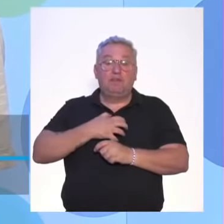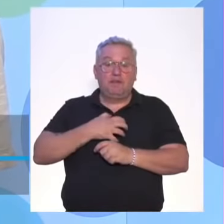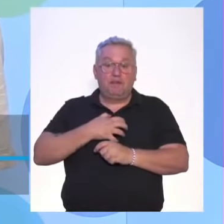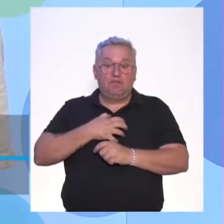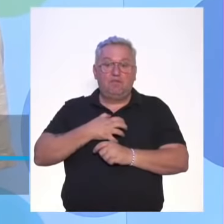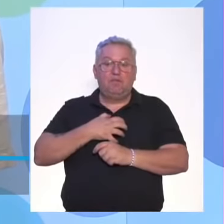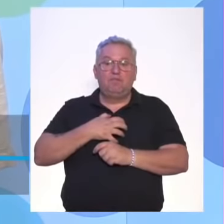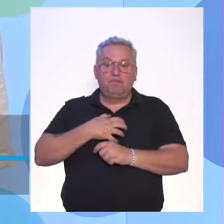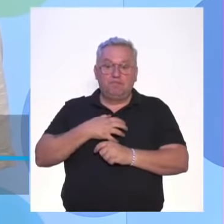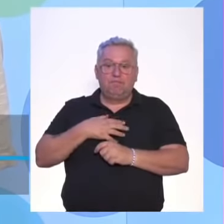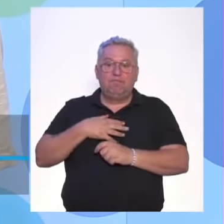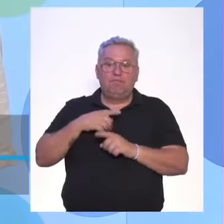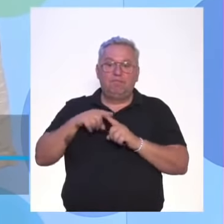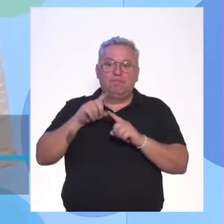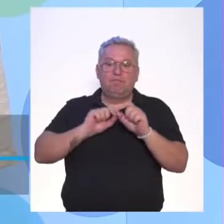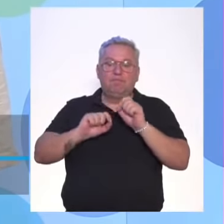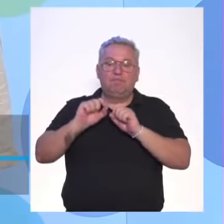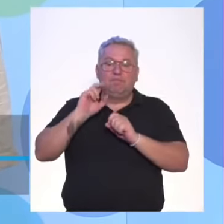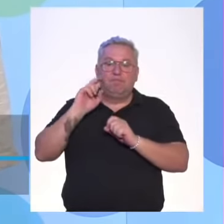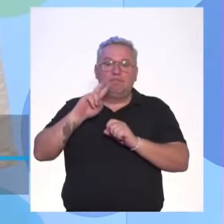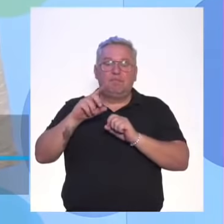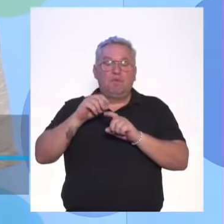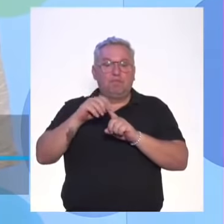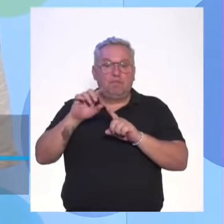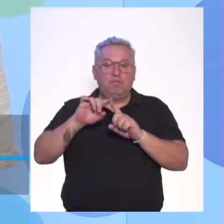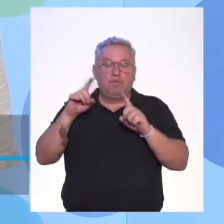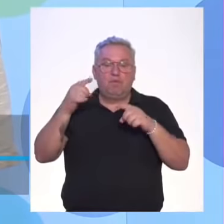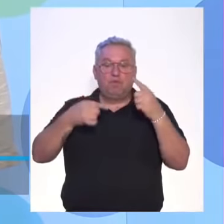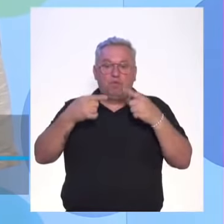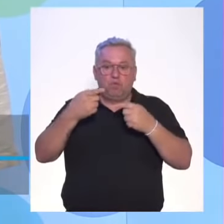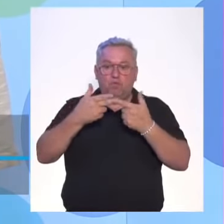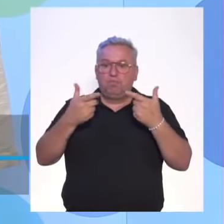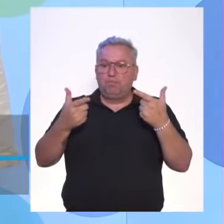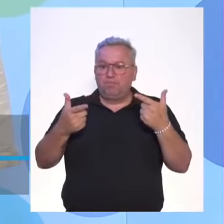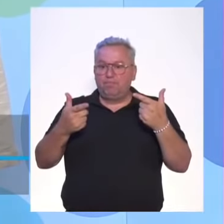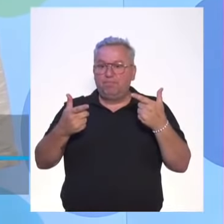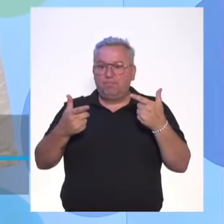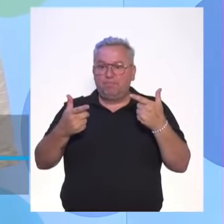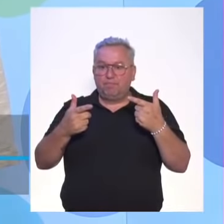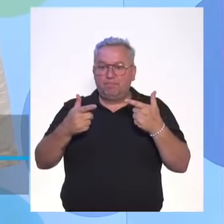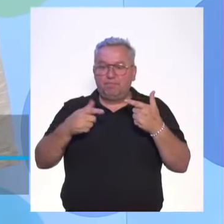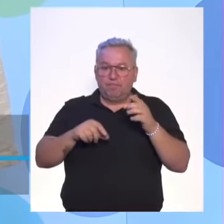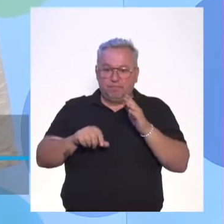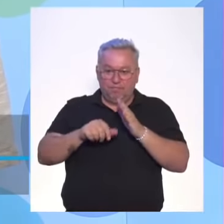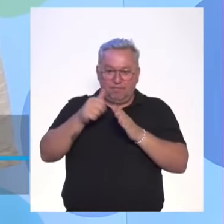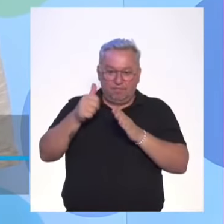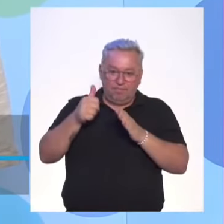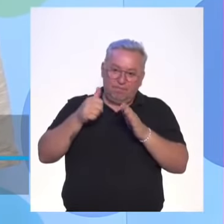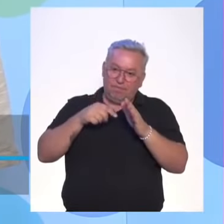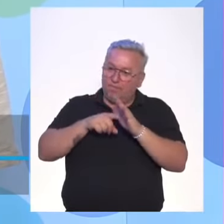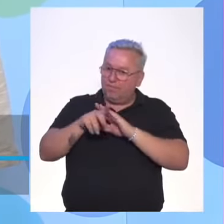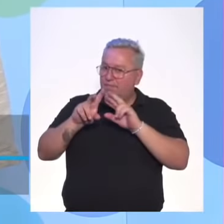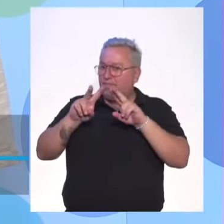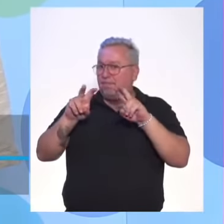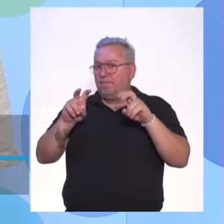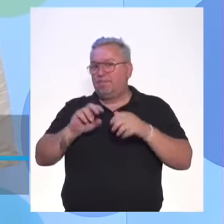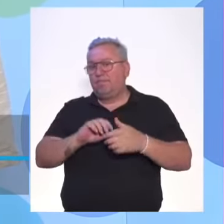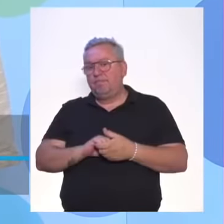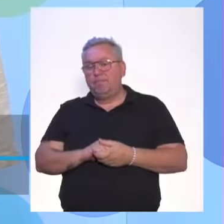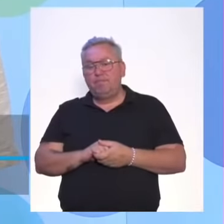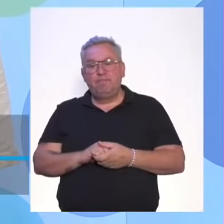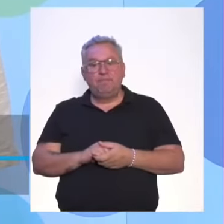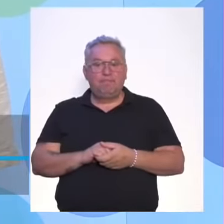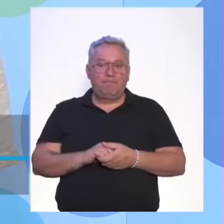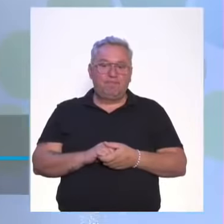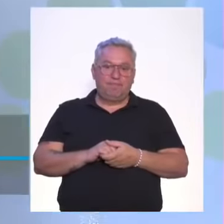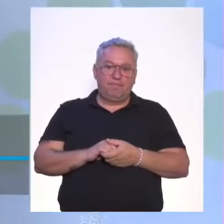não vai estar explícito então ela não quer dar muito fora mas só para discutir Essa questão aí que é da primeira frase né é